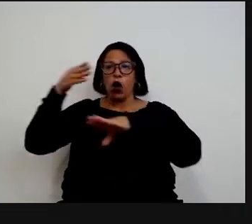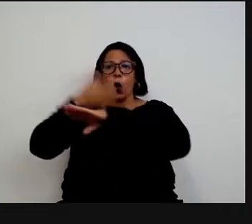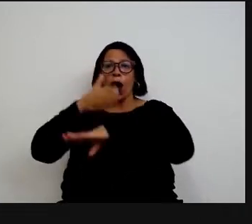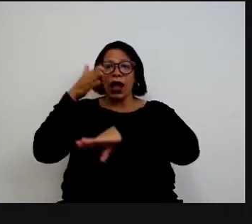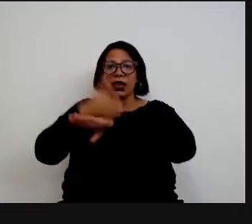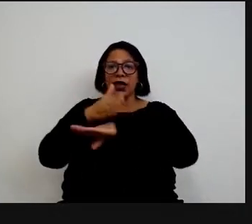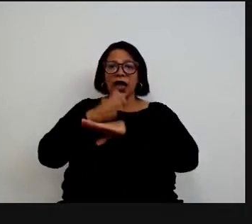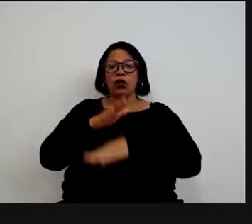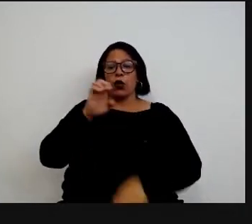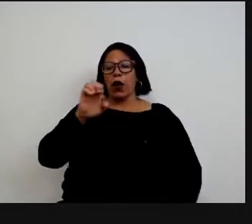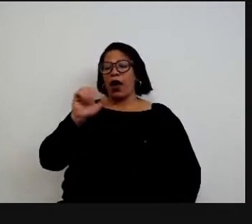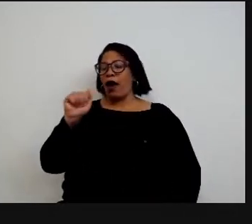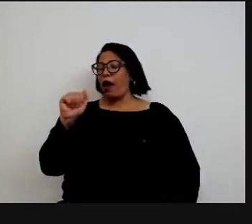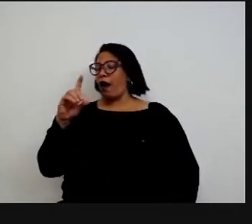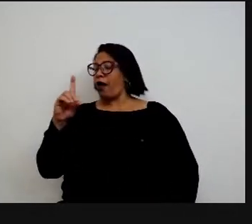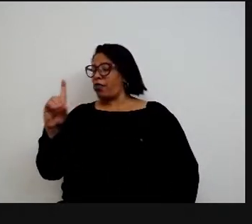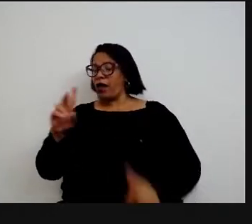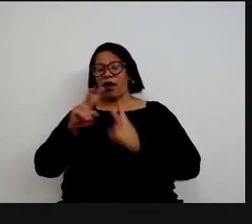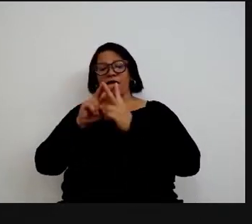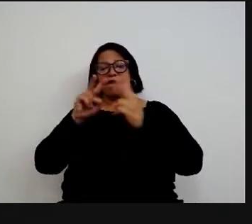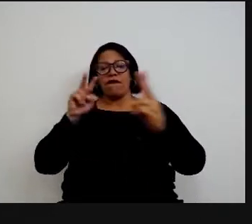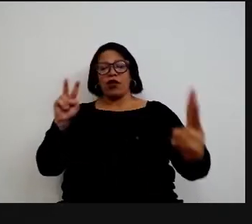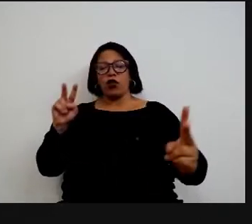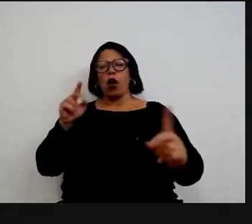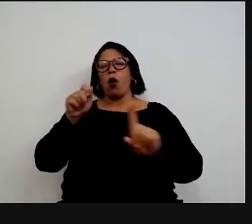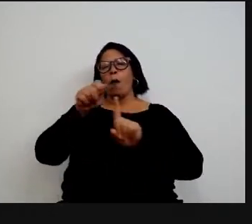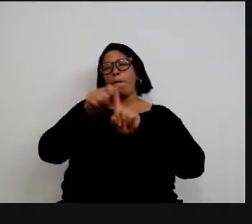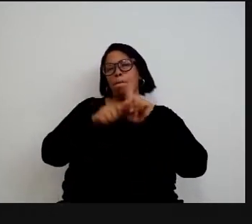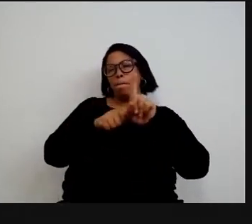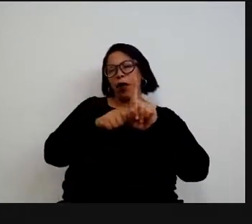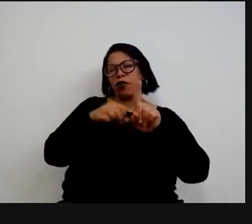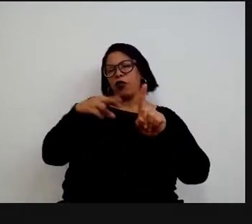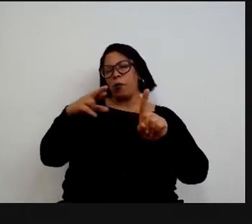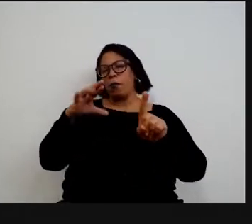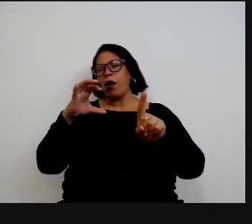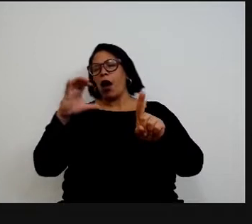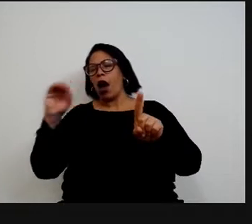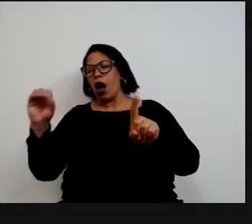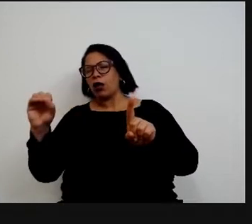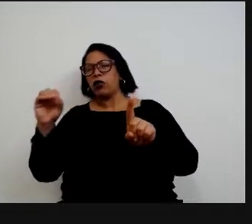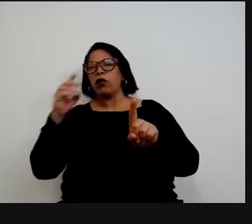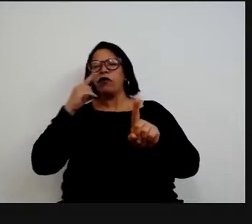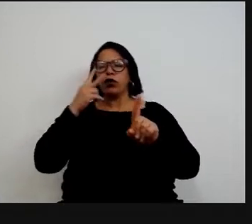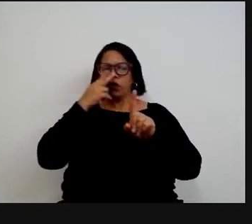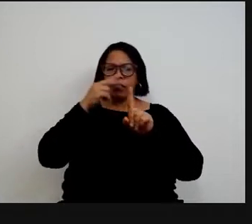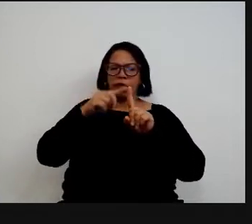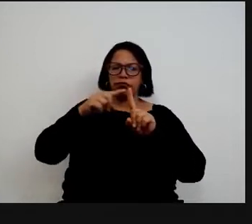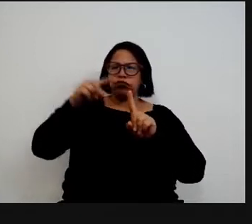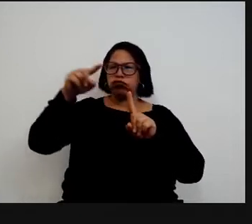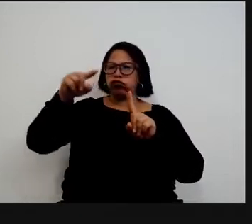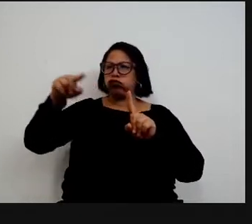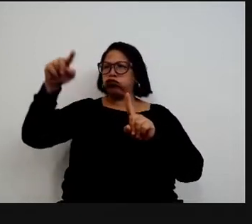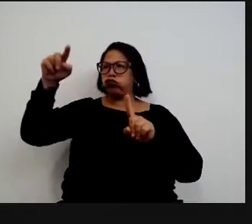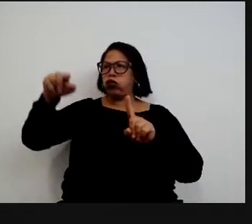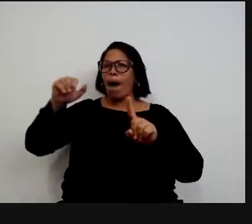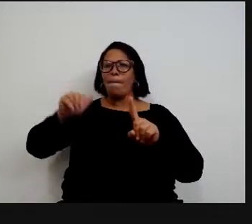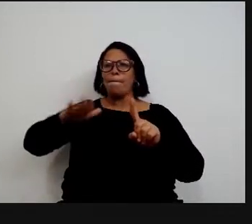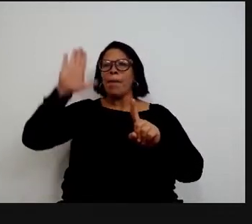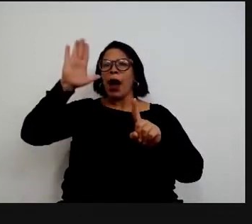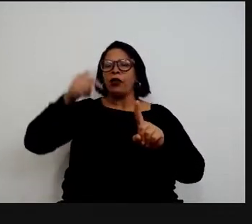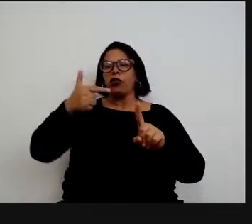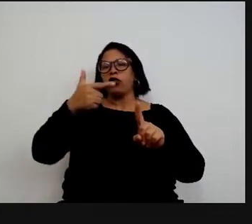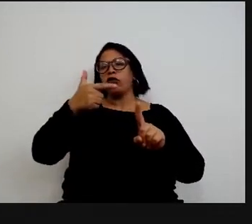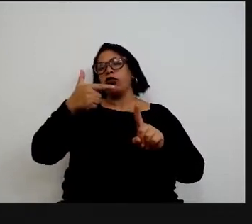acesso à educação à distância, em março de 2020 e abril, vai dar um pico, mais de 200 mil